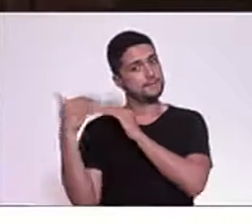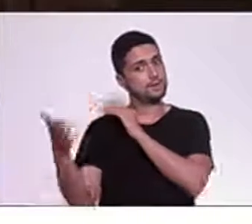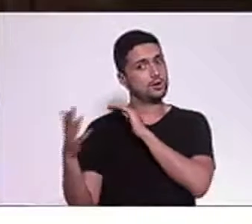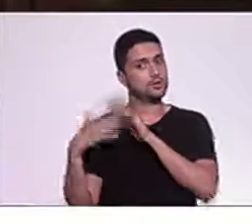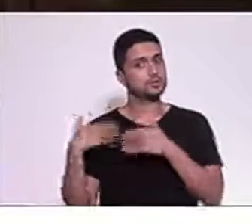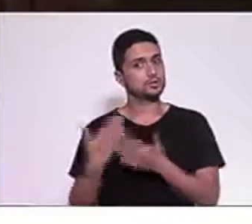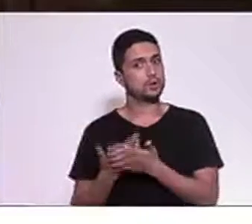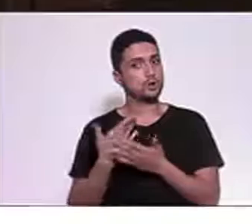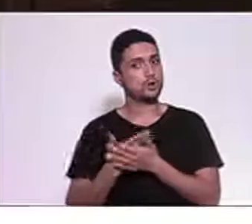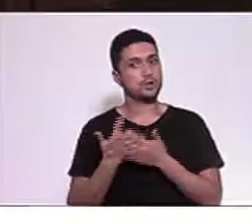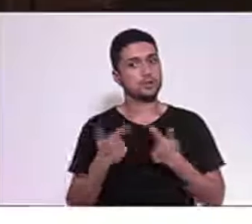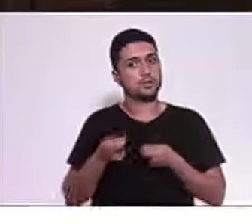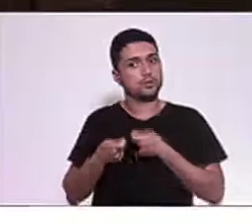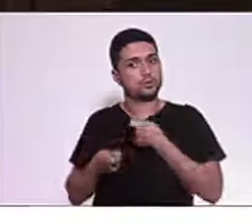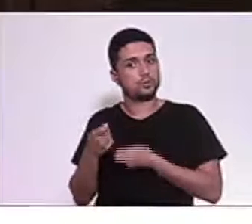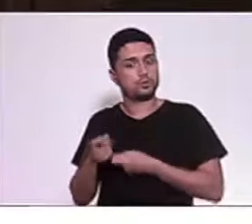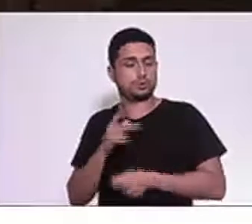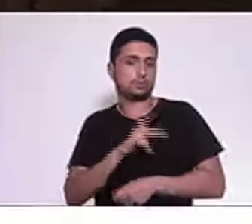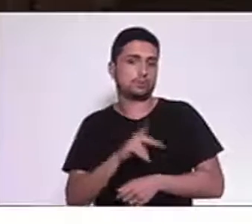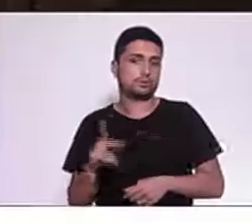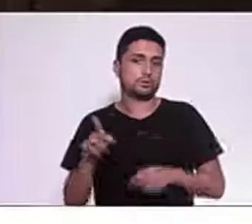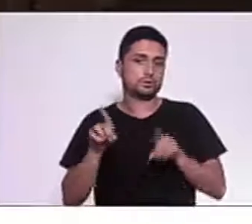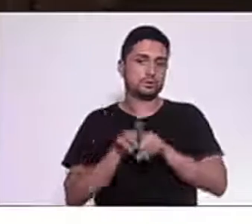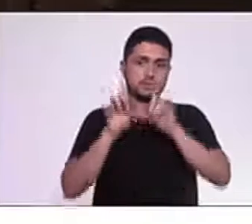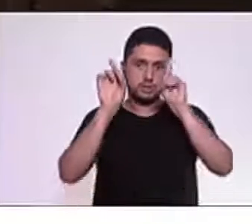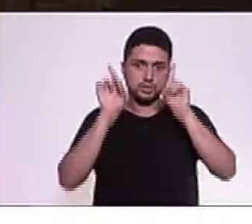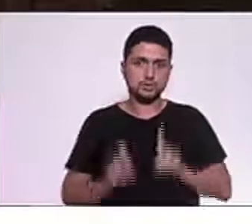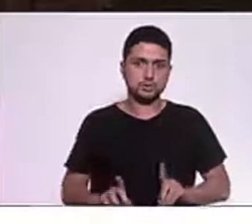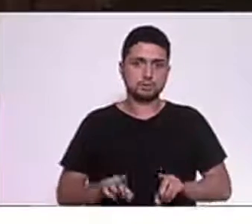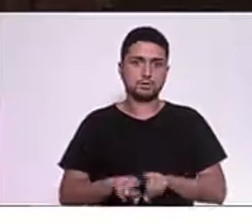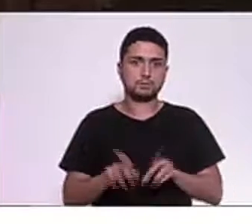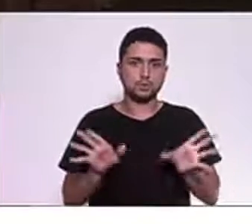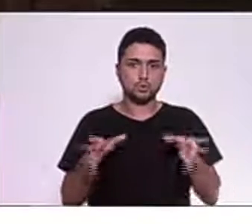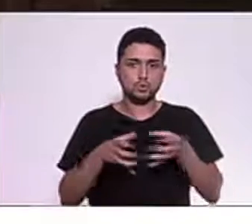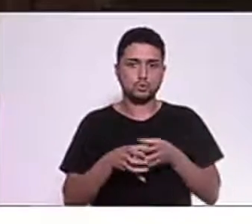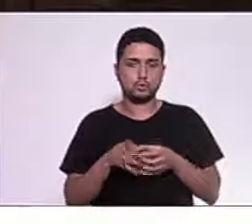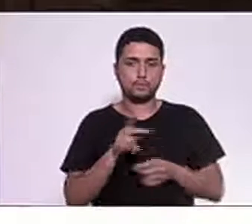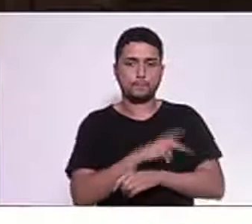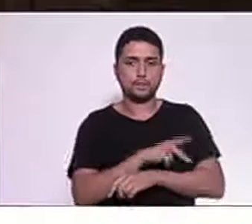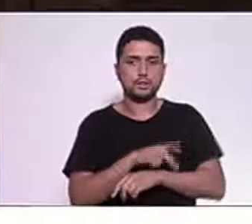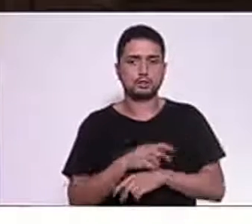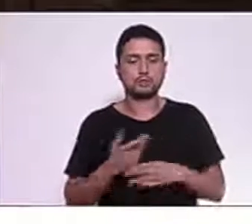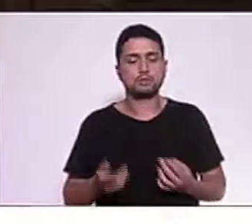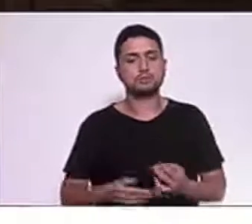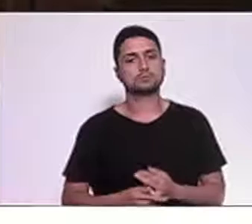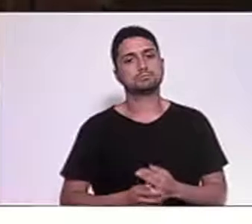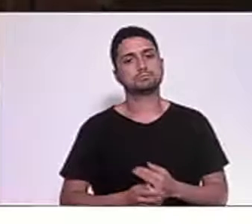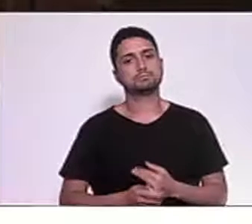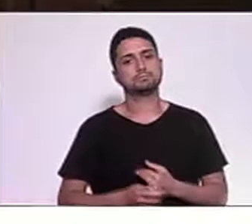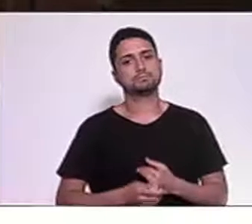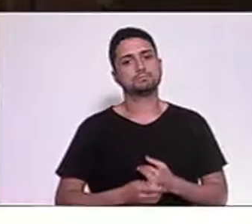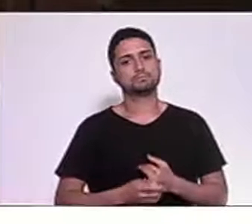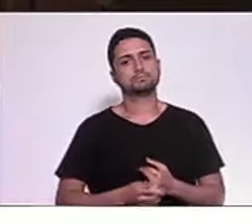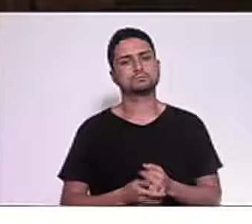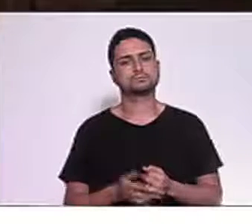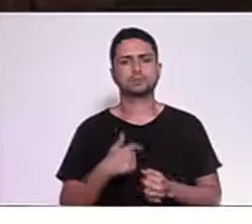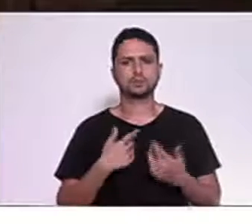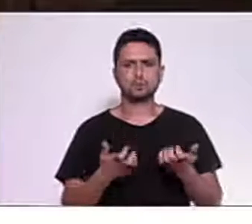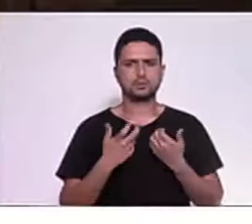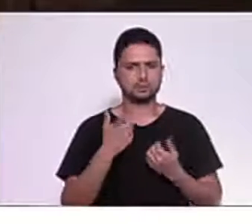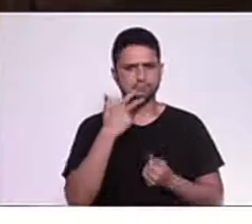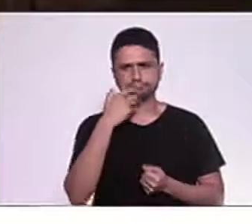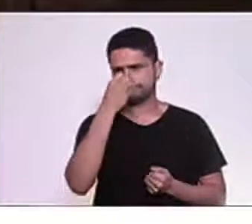um conjunto de elementos, um conjunto de aspectos que interferem no cotidiano da escola, para não falar nos aspectos, como eu